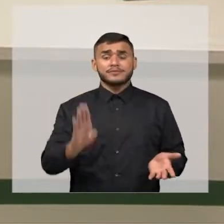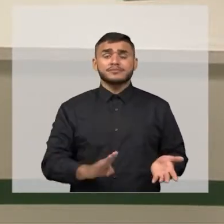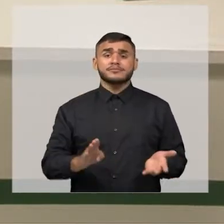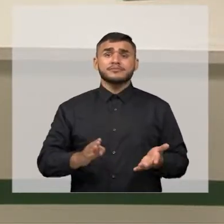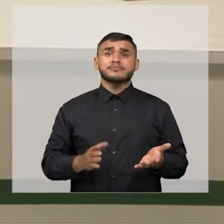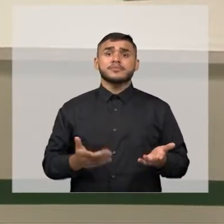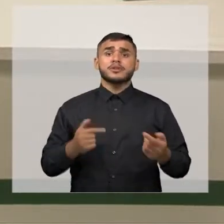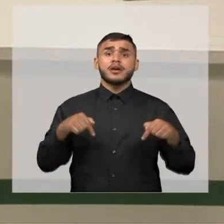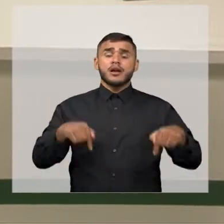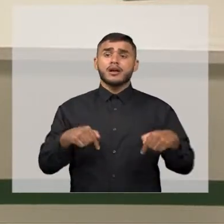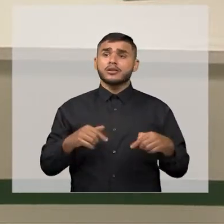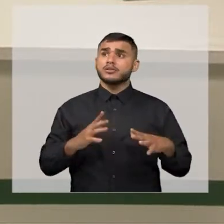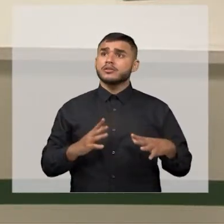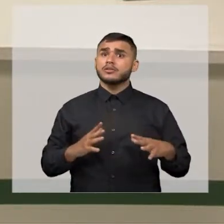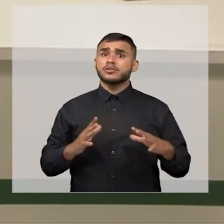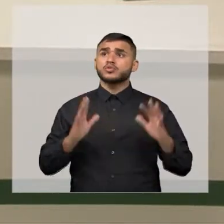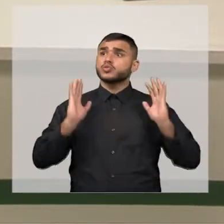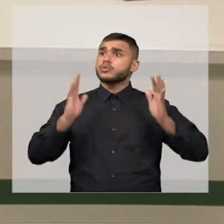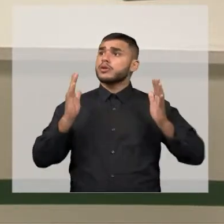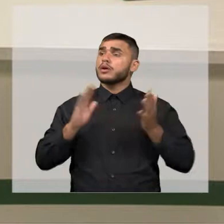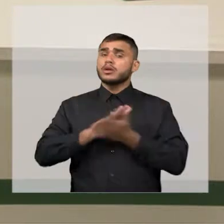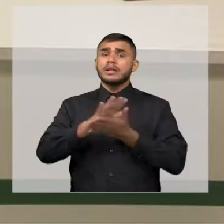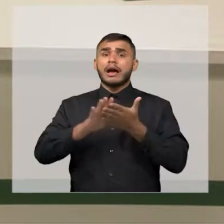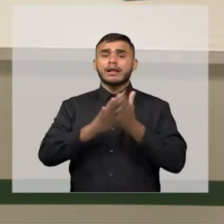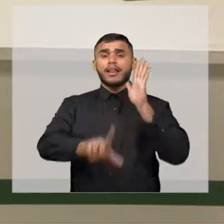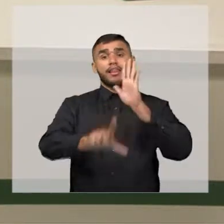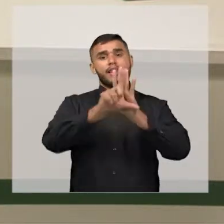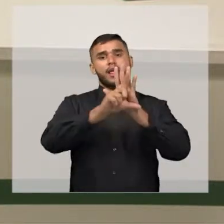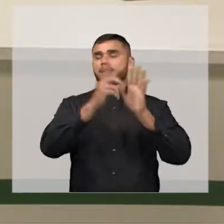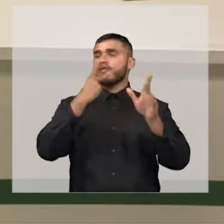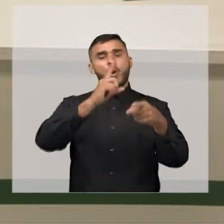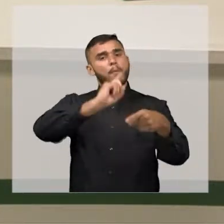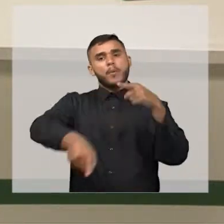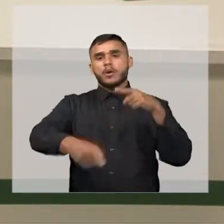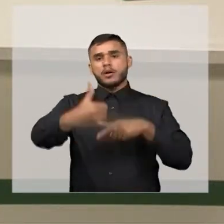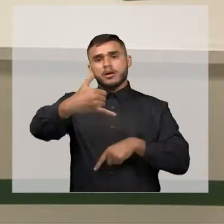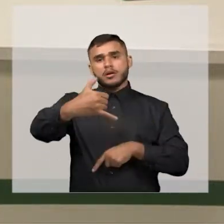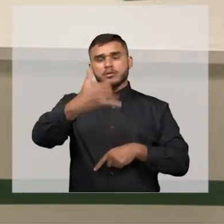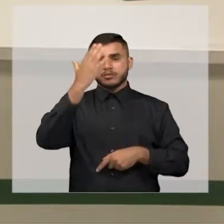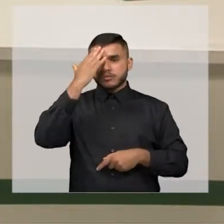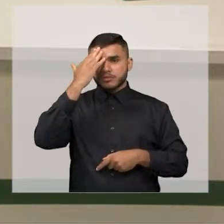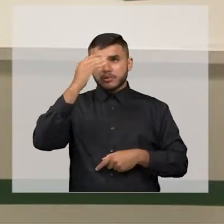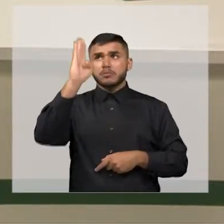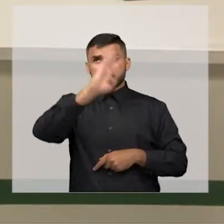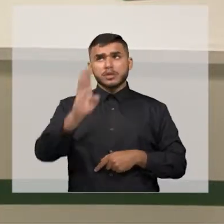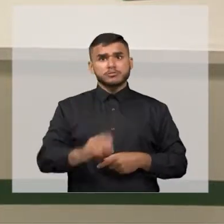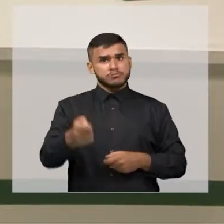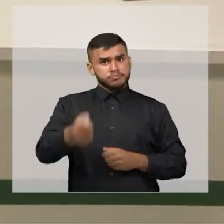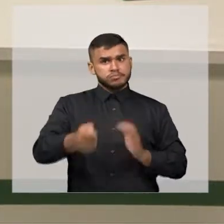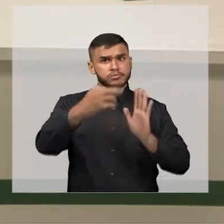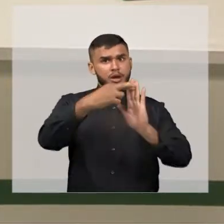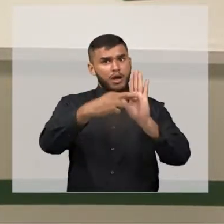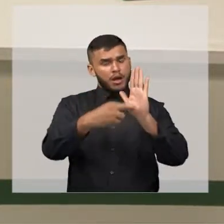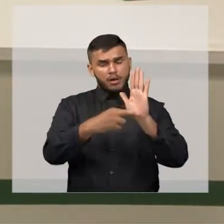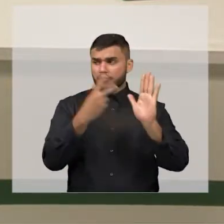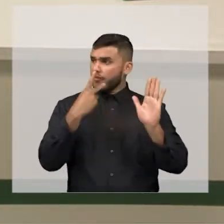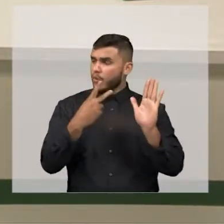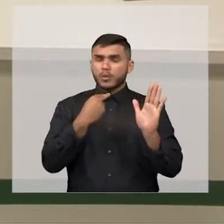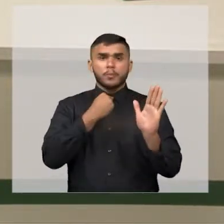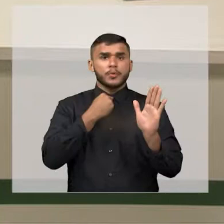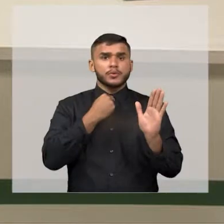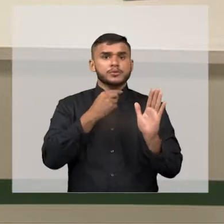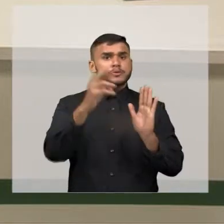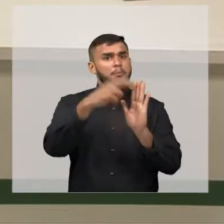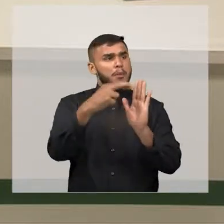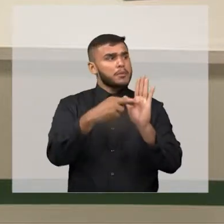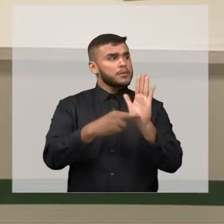Brasil foi feito o Estatuto de Desarmamento. Eu acho o Brasil um dos países mais rigorosos em relação à posse de arma. Em relação à posse de arma, é um dos